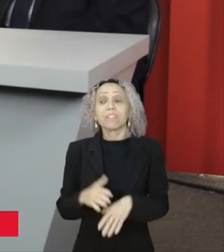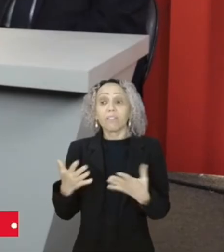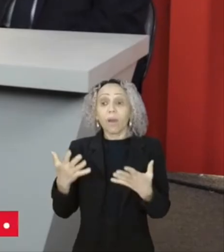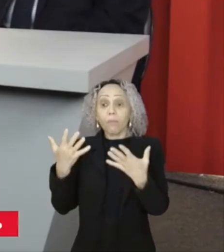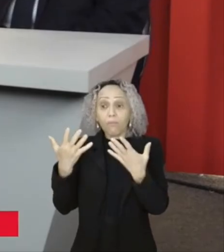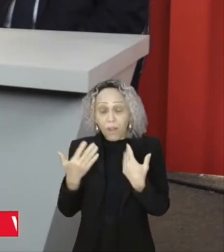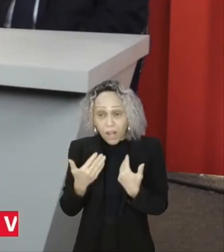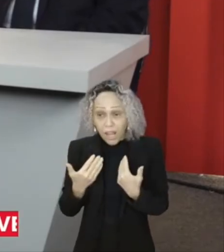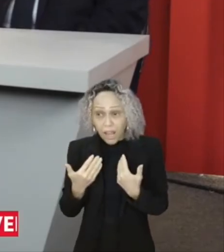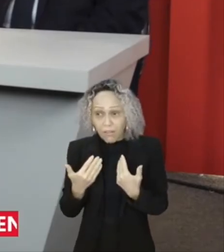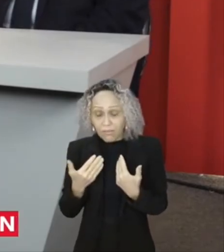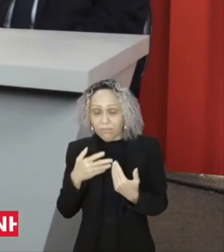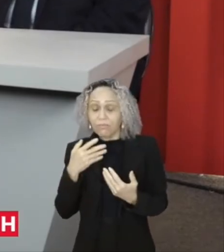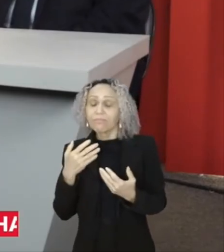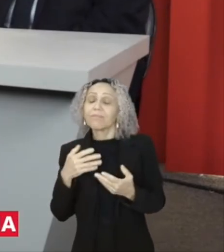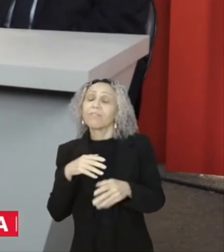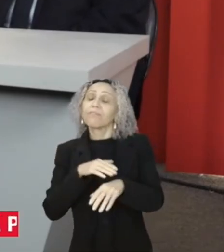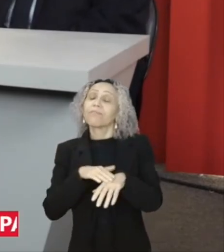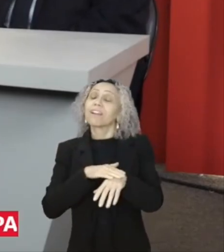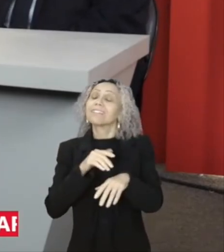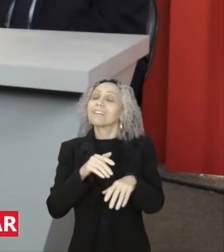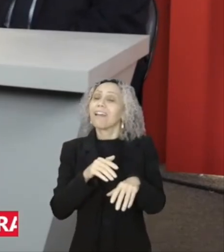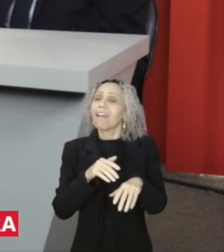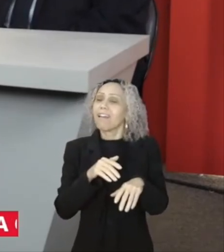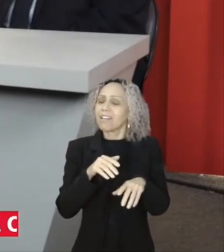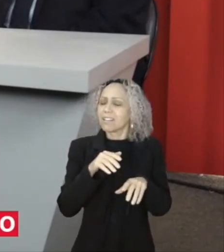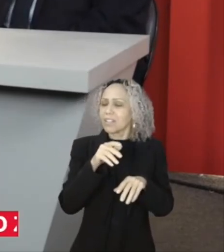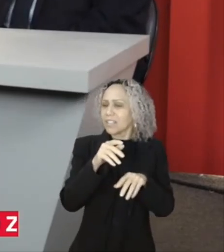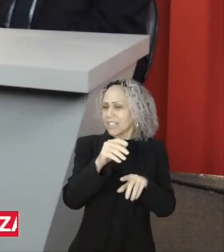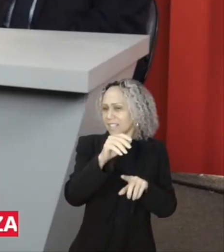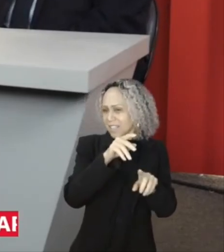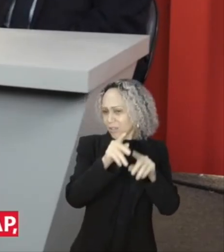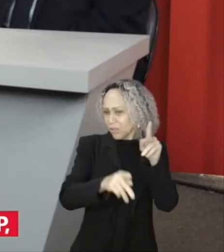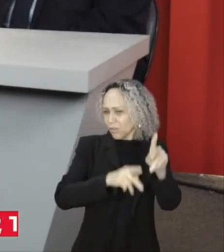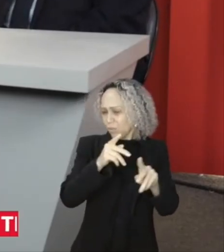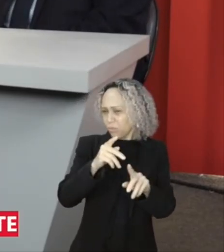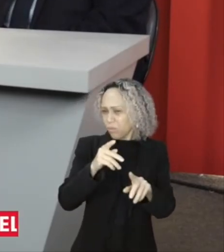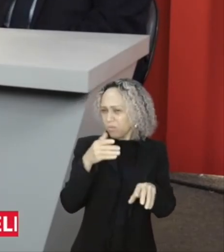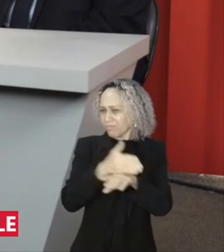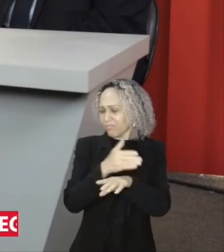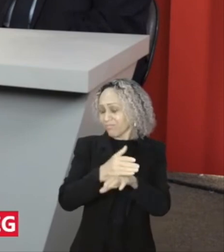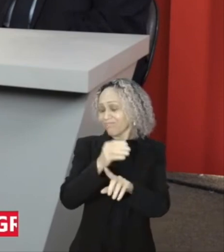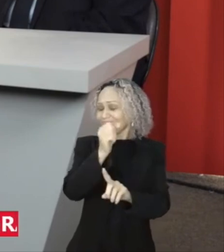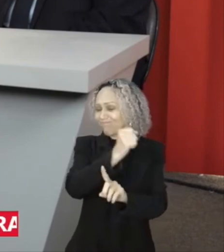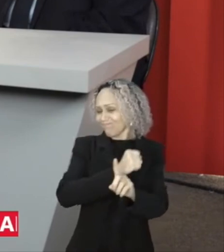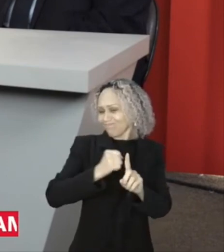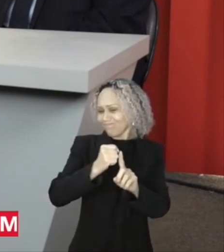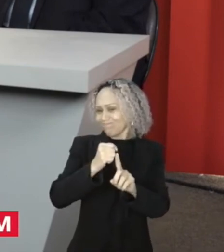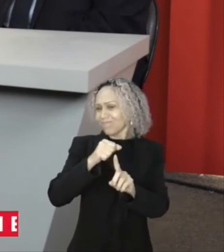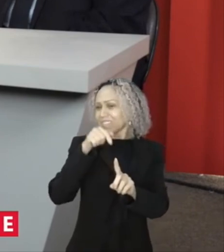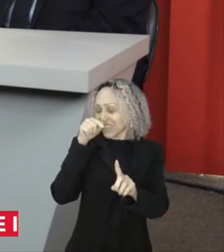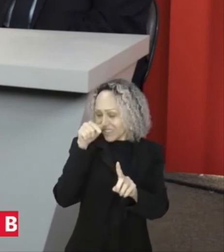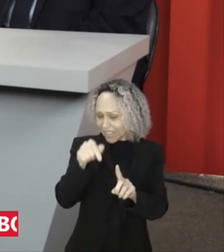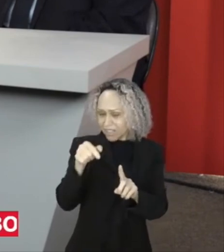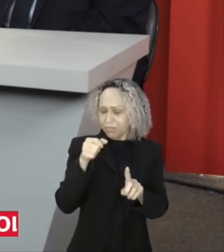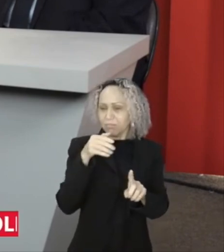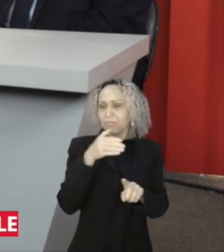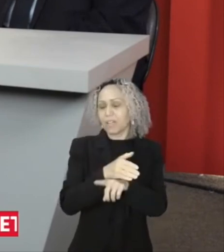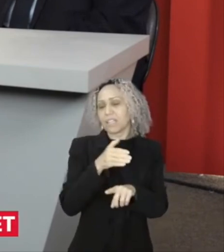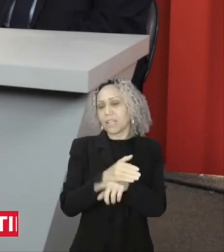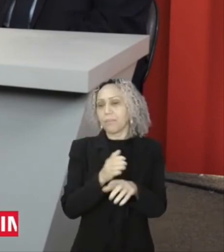importante, né, secretário? O presidente Lula assinou nesta quarta-feira o plano plurianual que compreende aí 2024